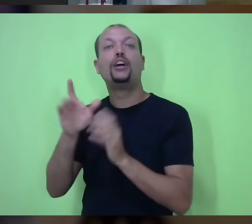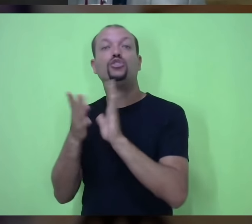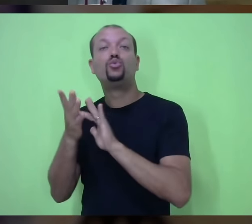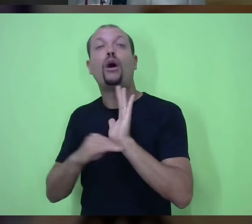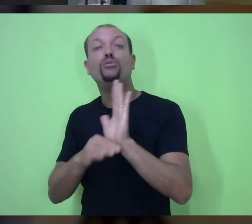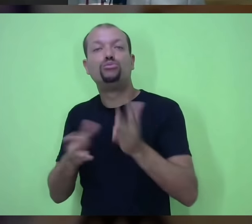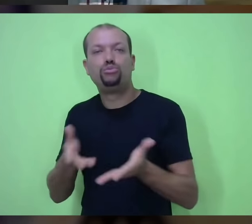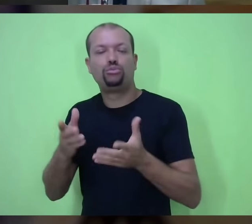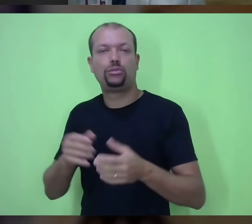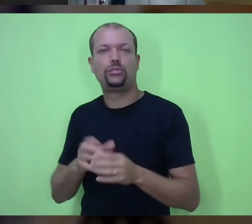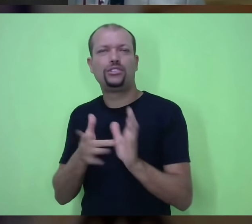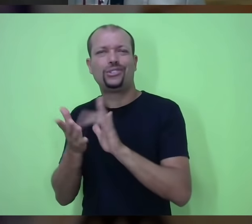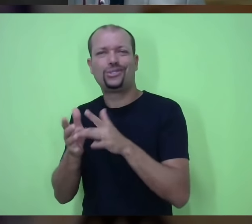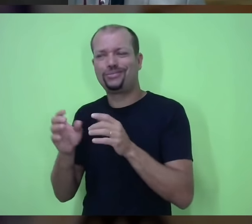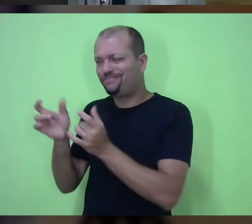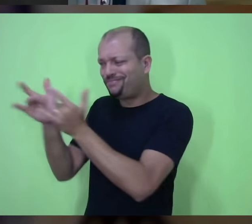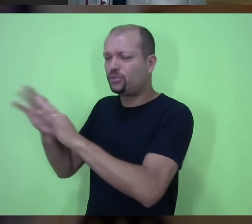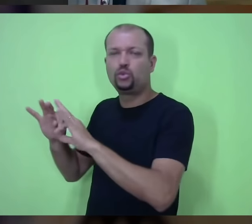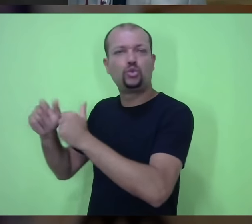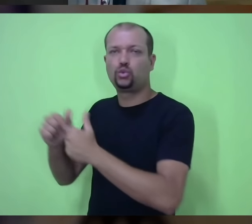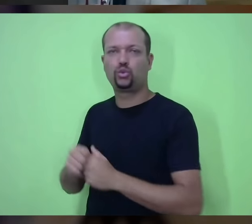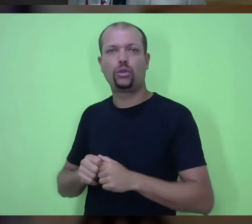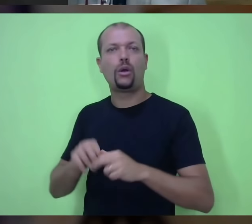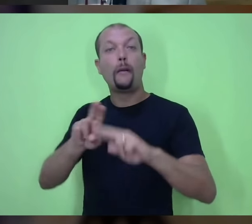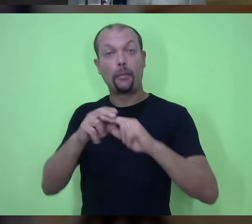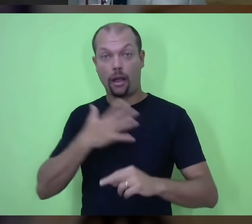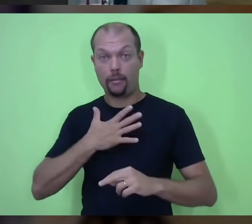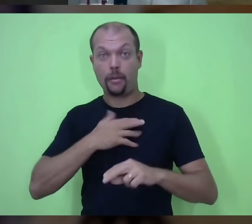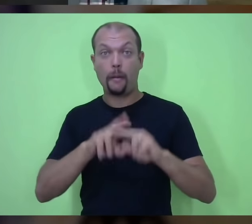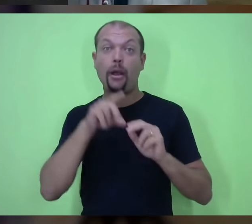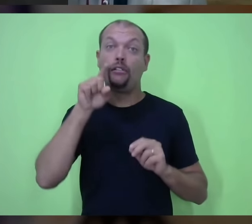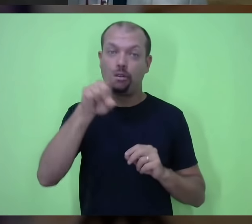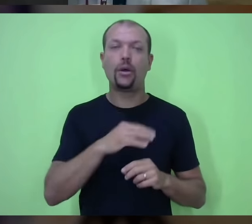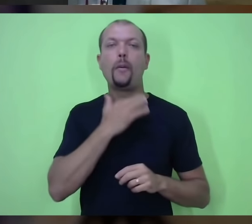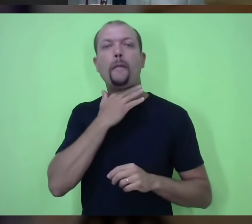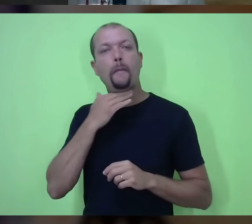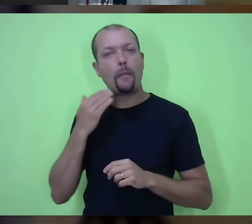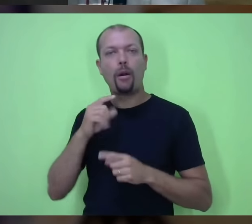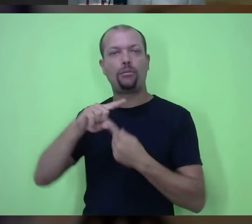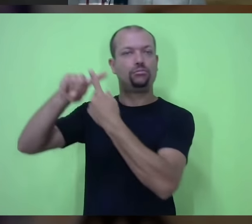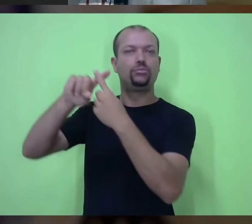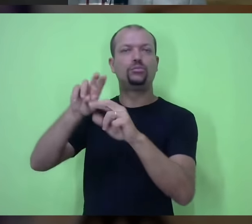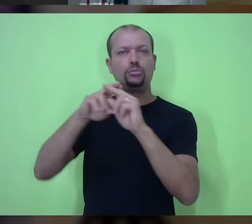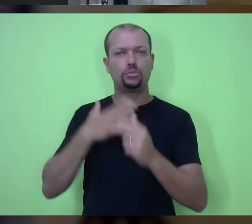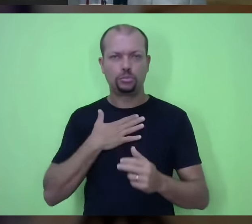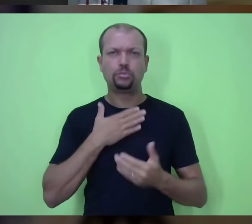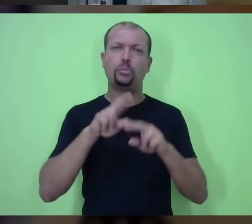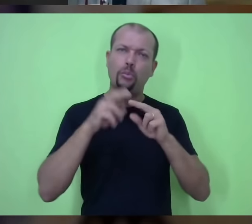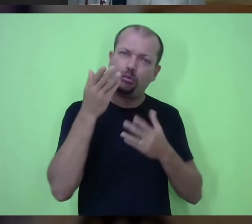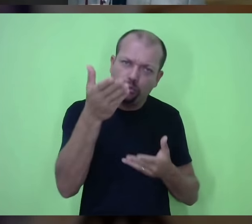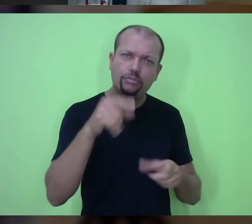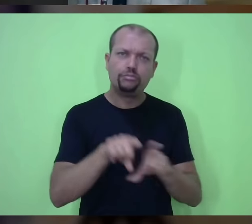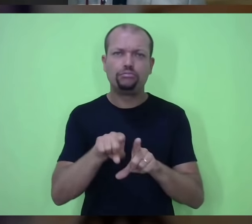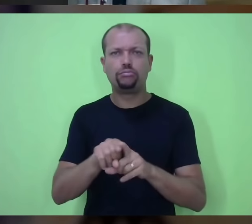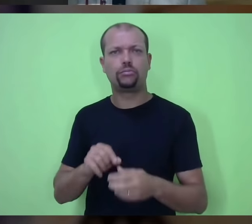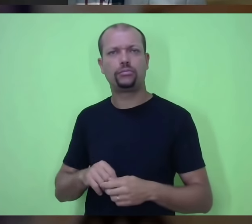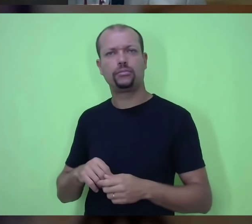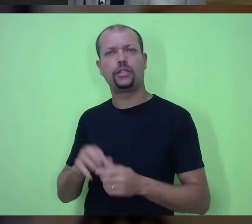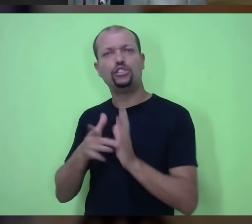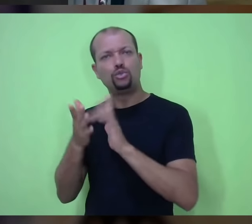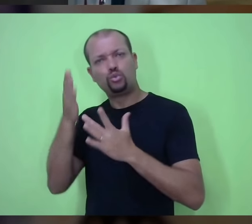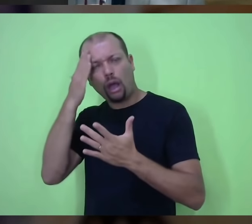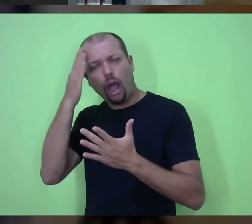Ele se esvaziou em nosso lugar, morreu na cruz em nosso lugar. Ele sabe exatamente o que é ser